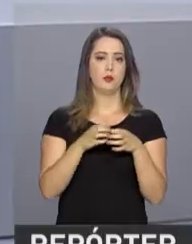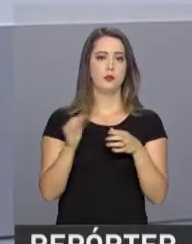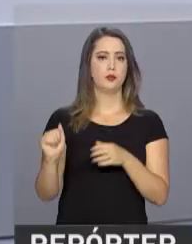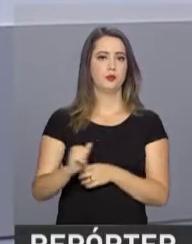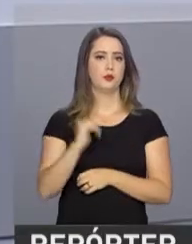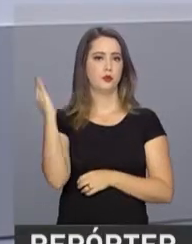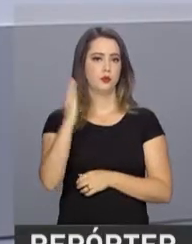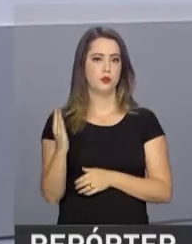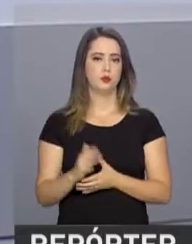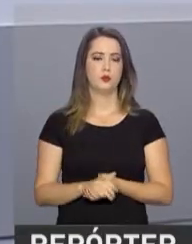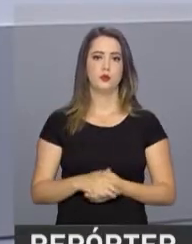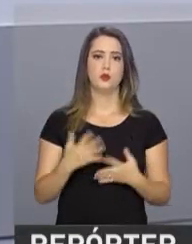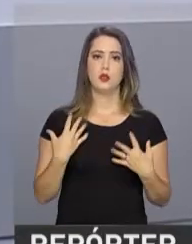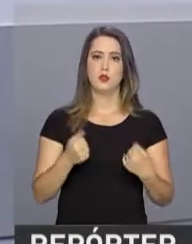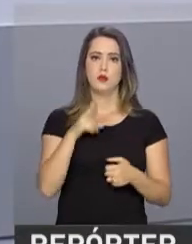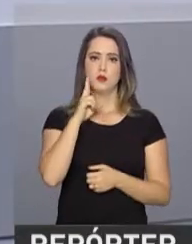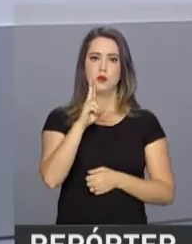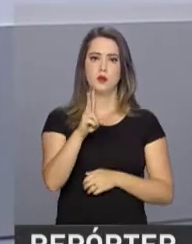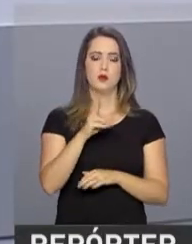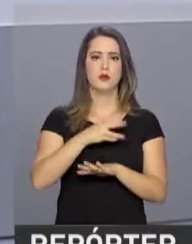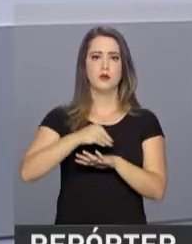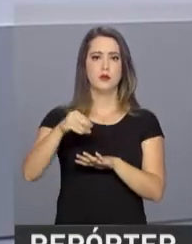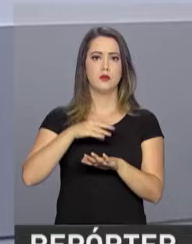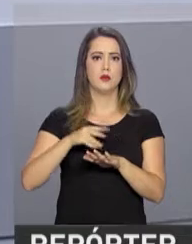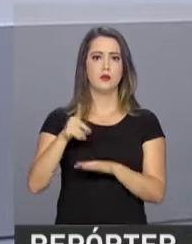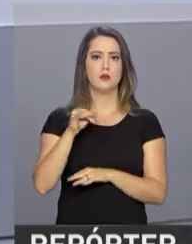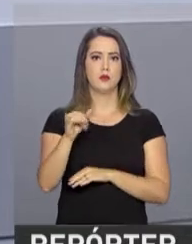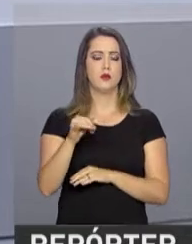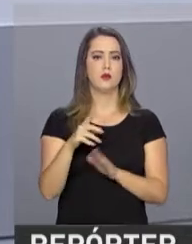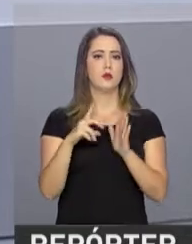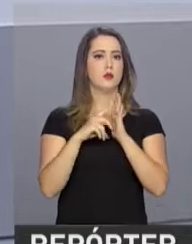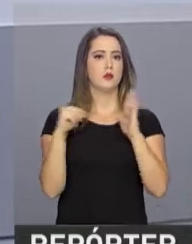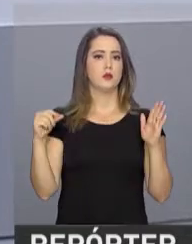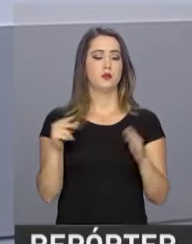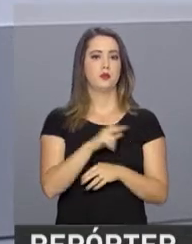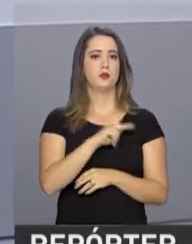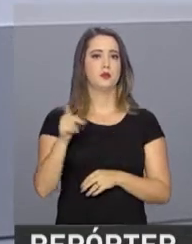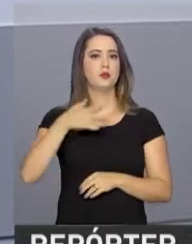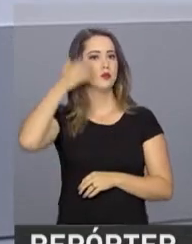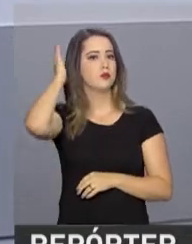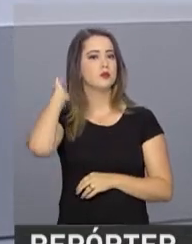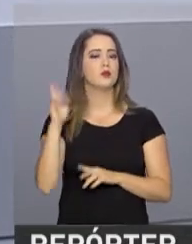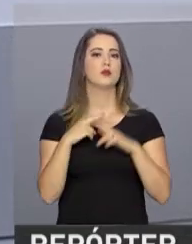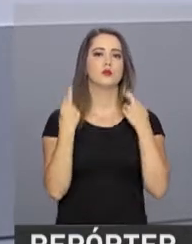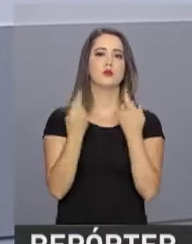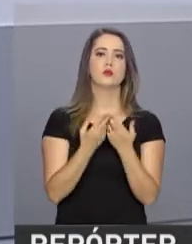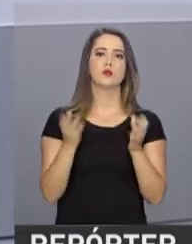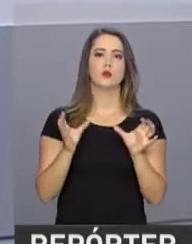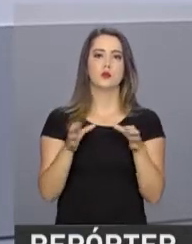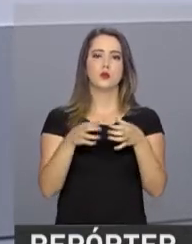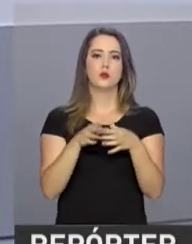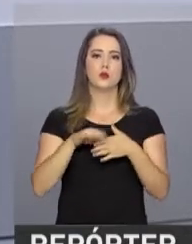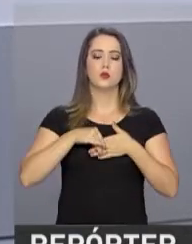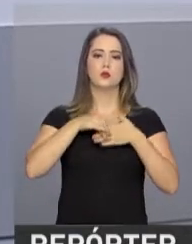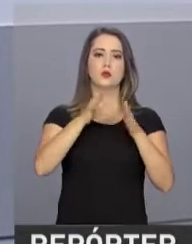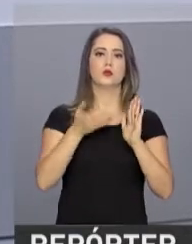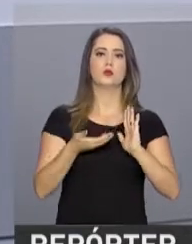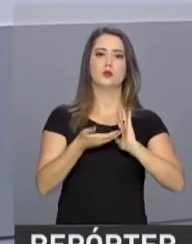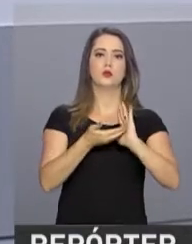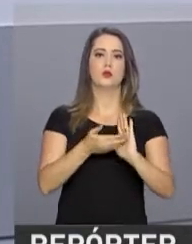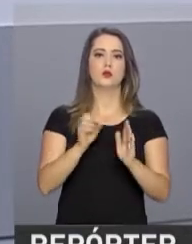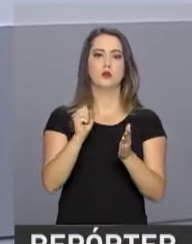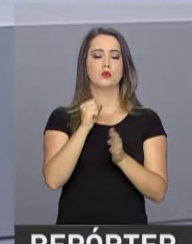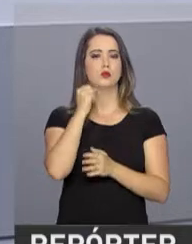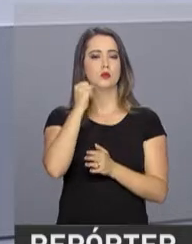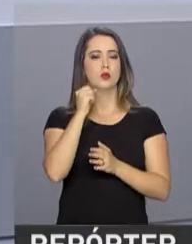e agora vamos às notícias do dia no palácio do planalto o presidente michel temer se reuniu hoje com os líderes da câmara e